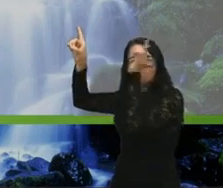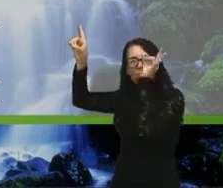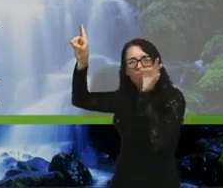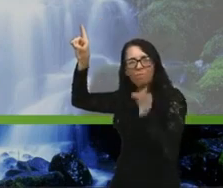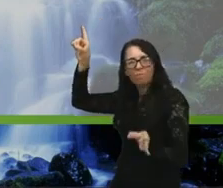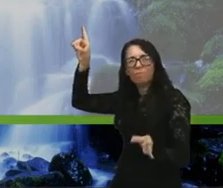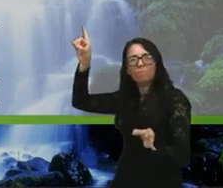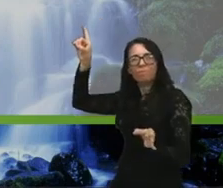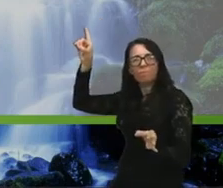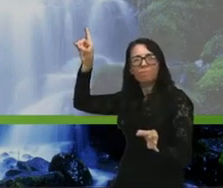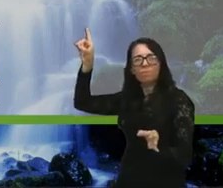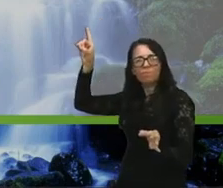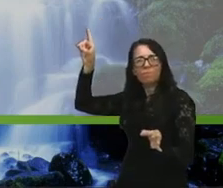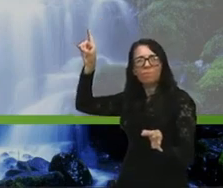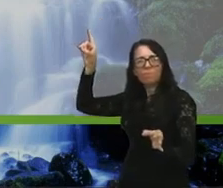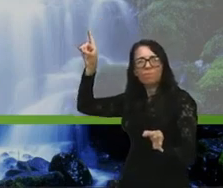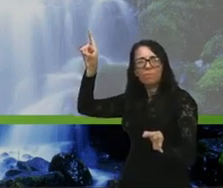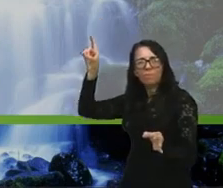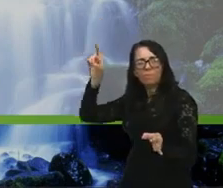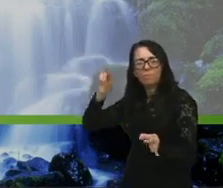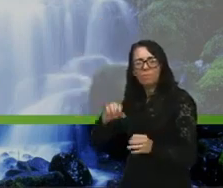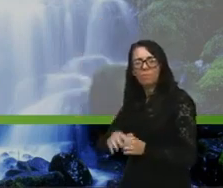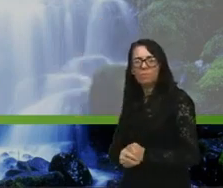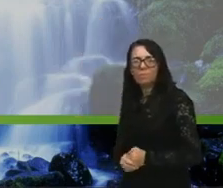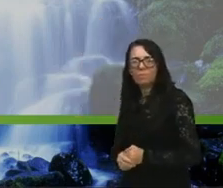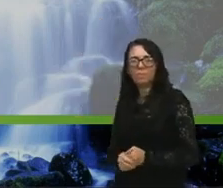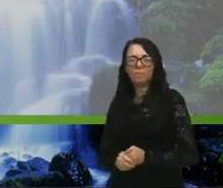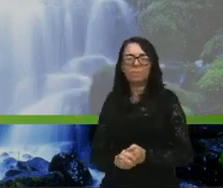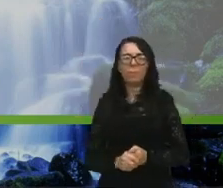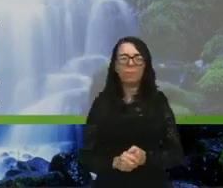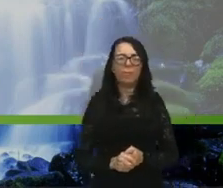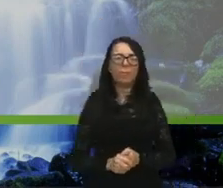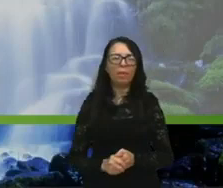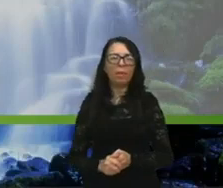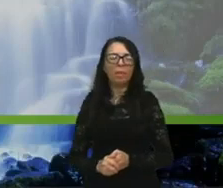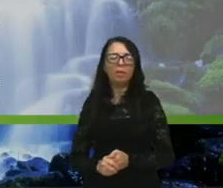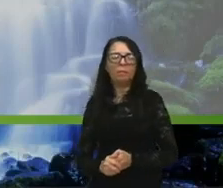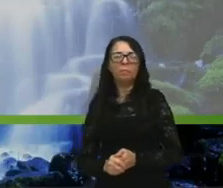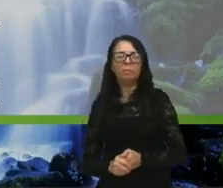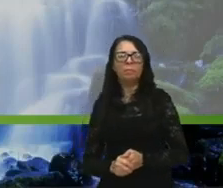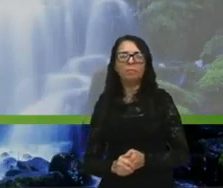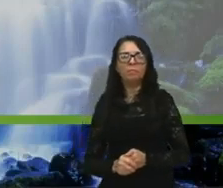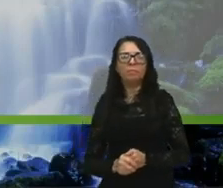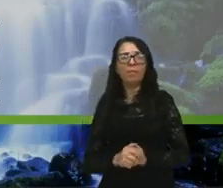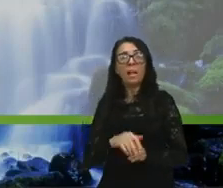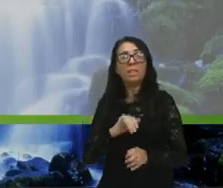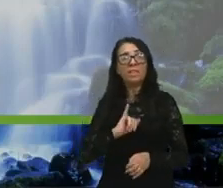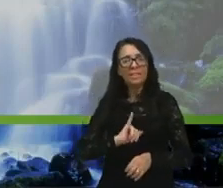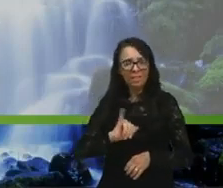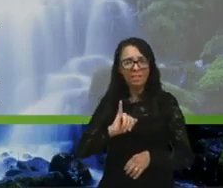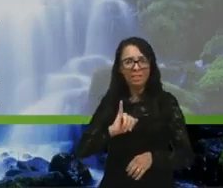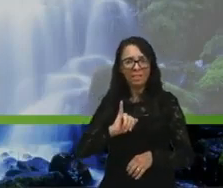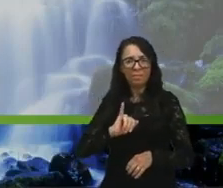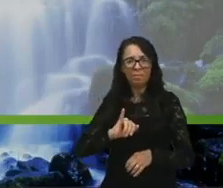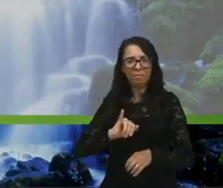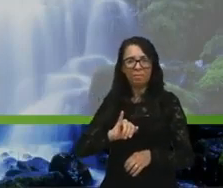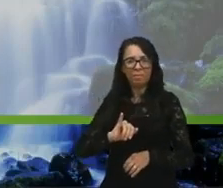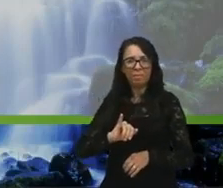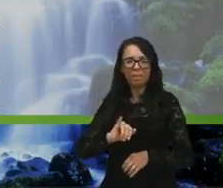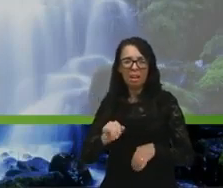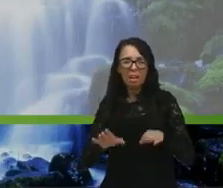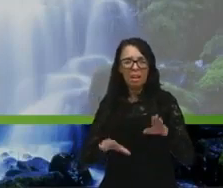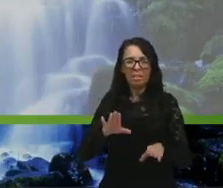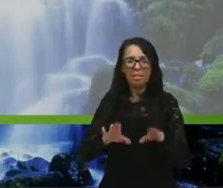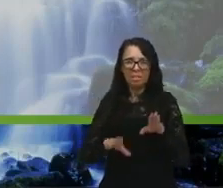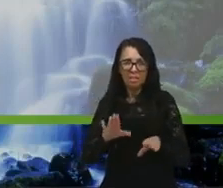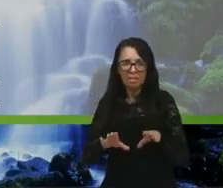vida. As coisas não vão dominar o seu coração se o Espírito Santo estiver dominando e dirigindo a sua vida.